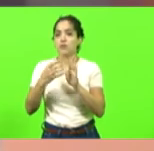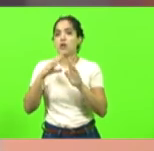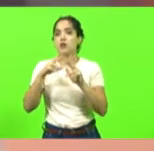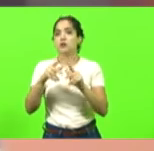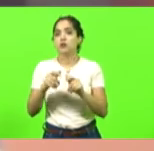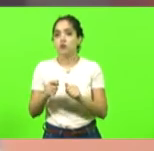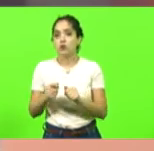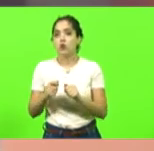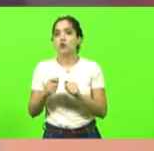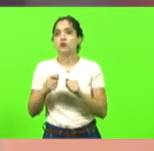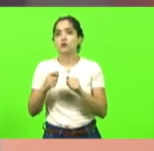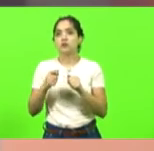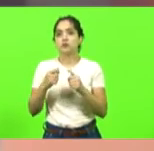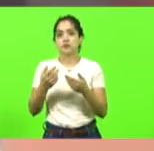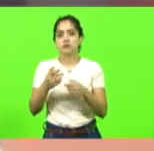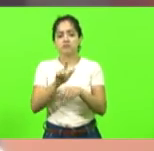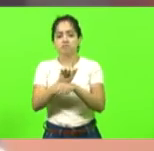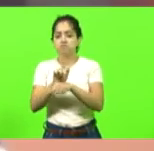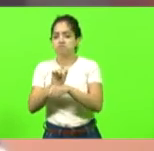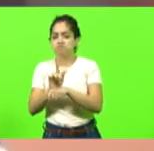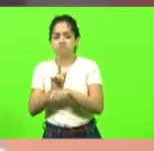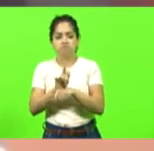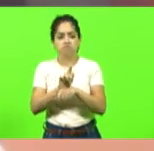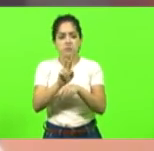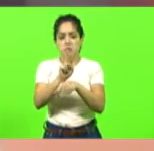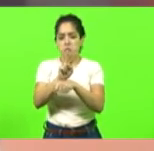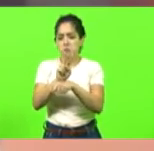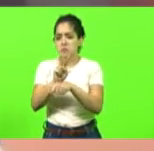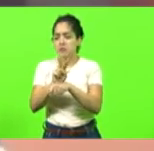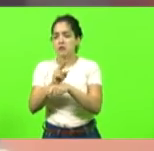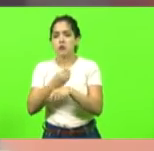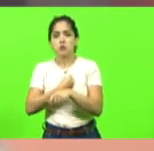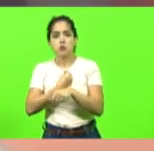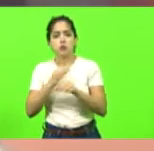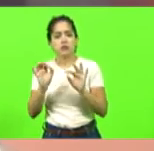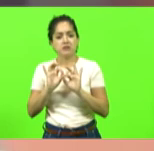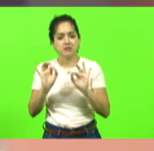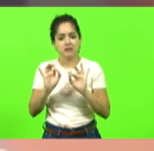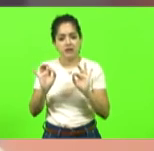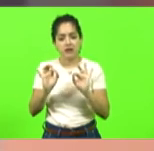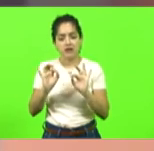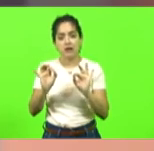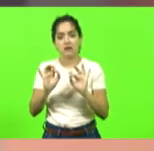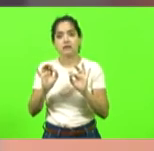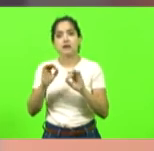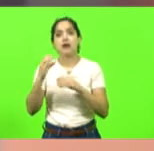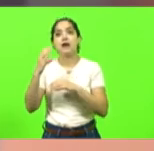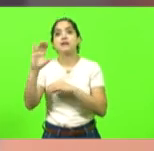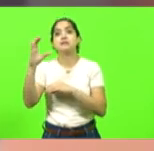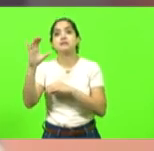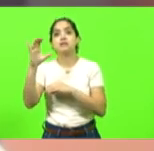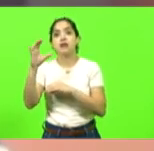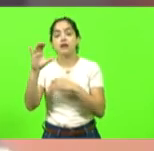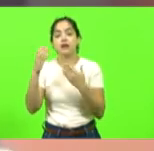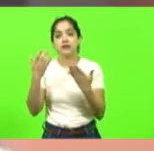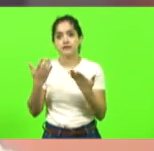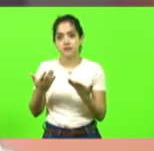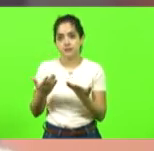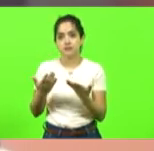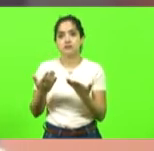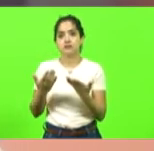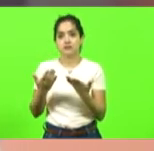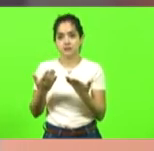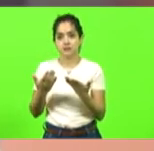maus gestores que não preservam a vida, que não colocam a ciência, que não colocam a nossa